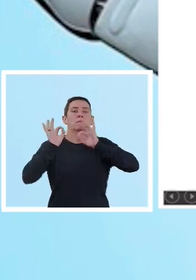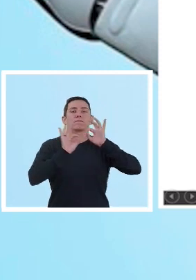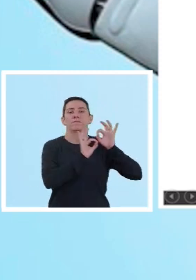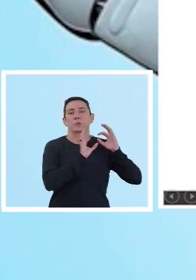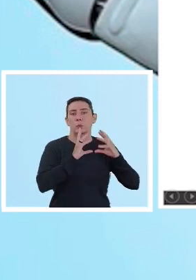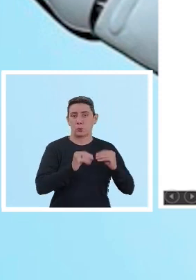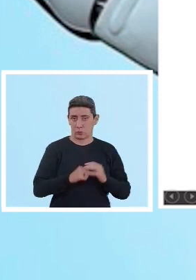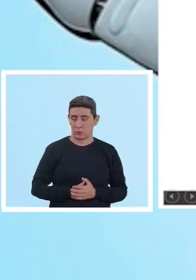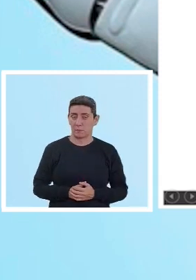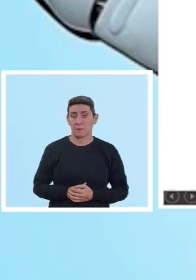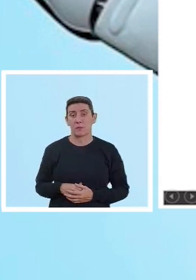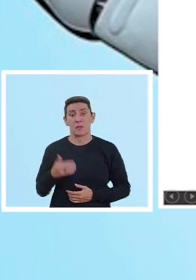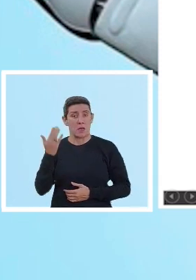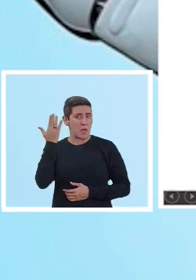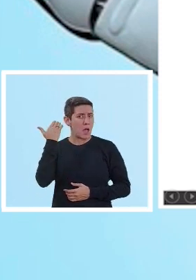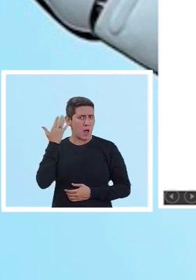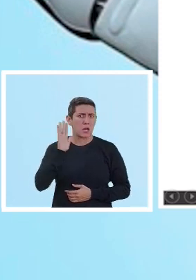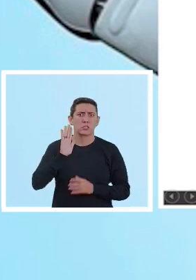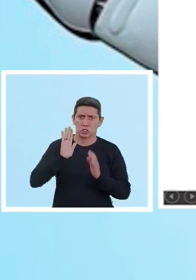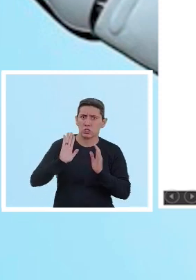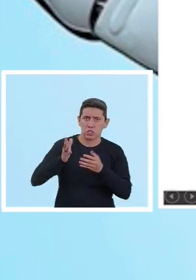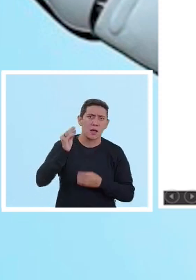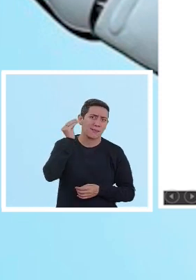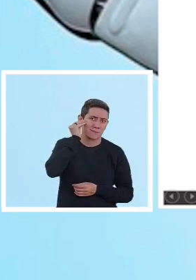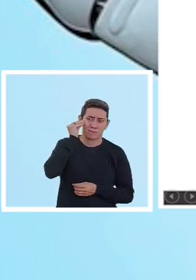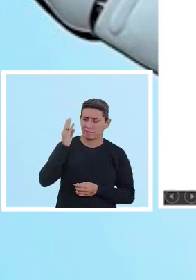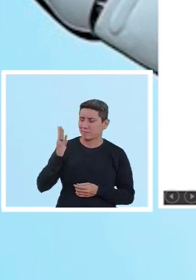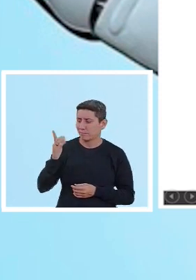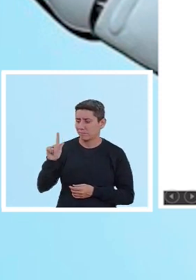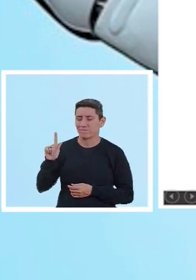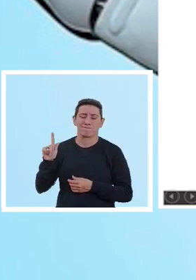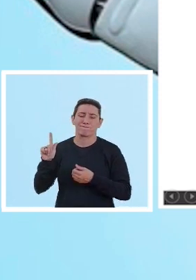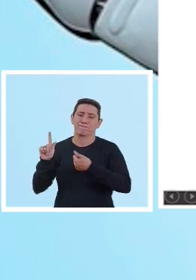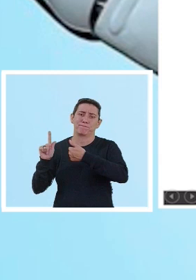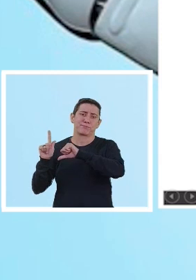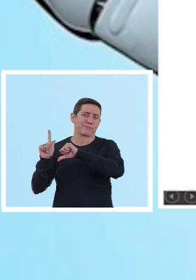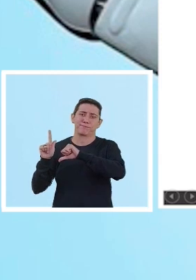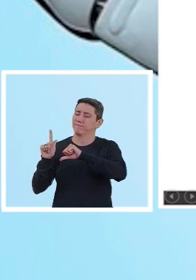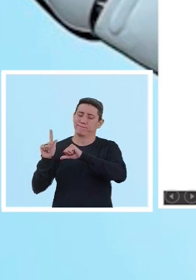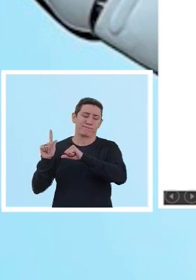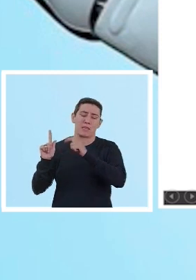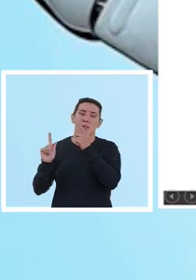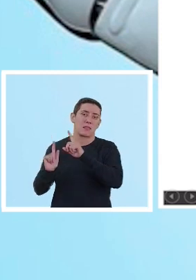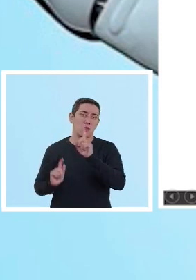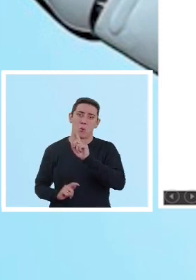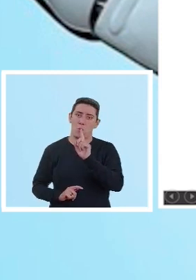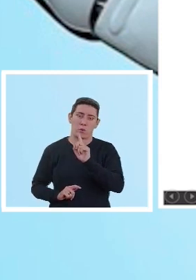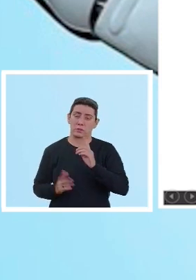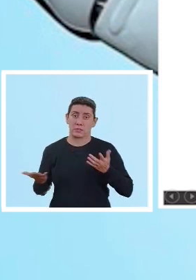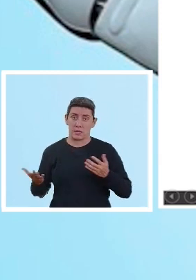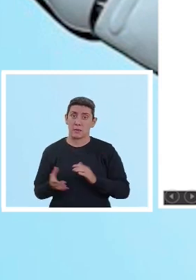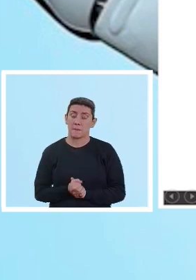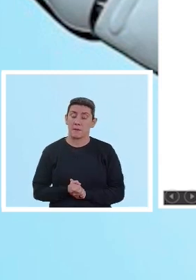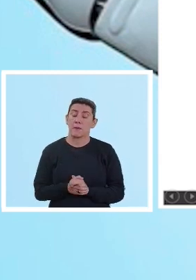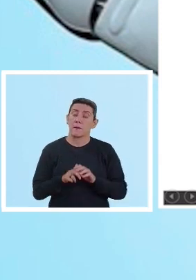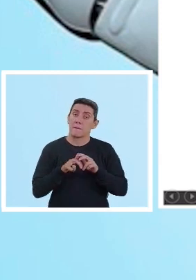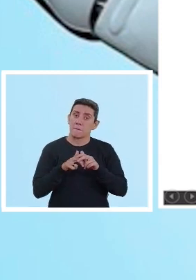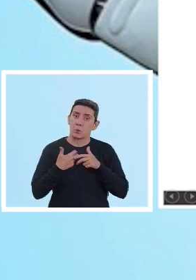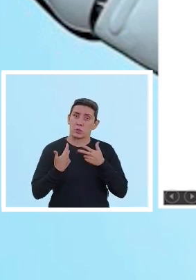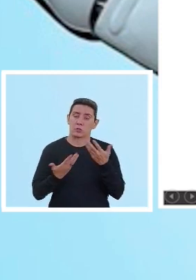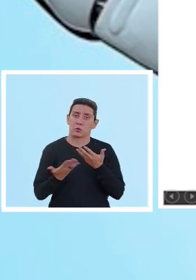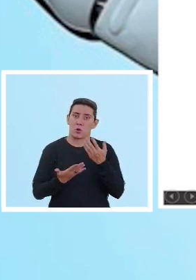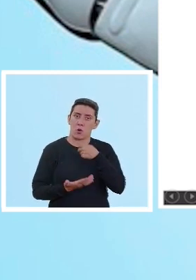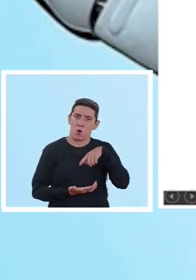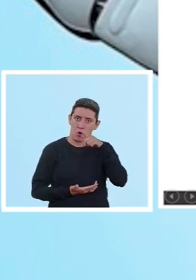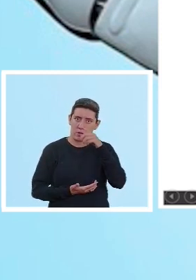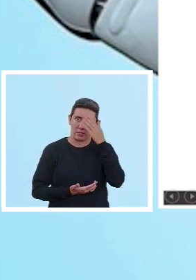testes com 4G e não funciona não tem a mesma resposta né E isso ficou Claro porque